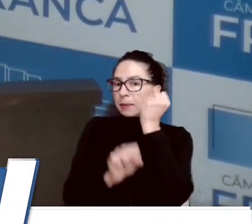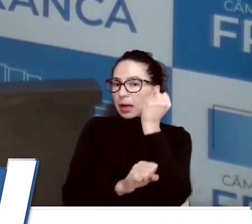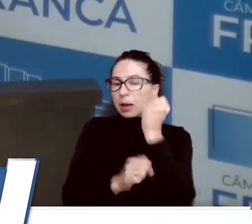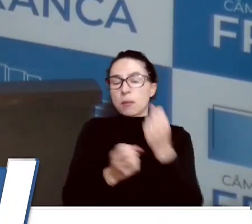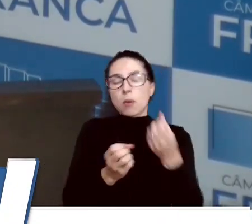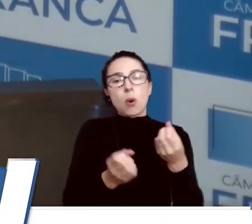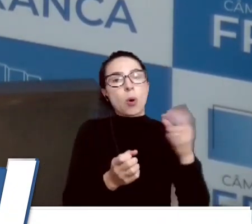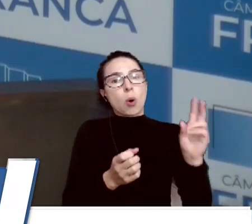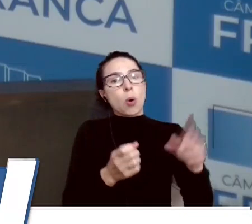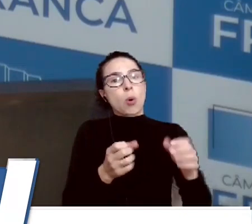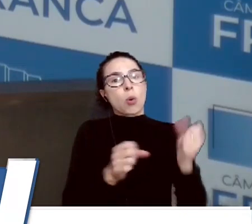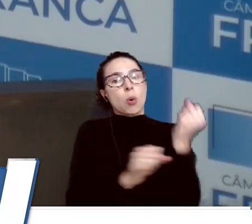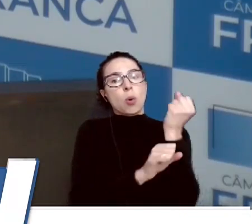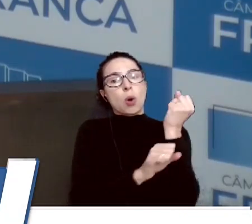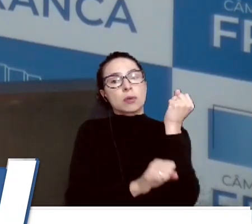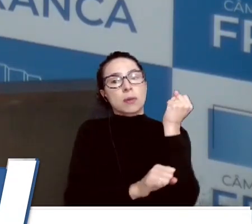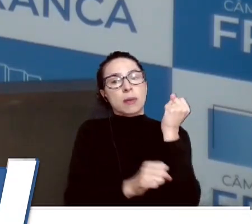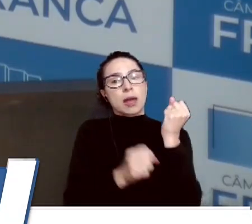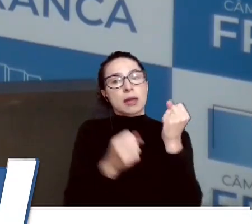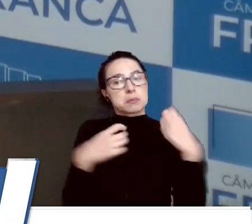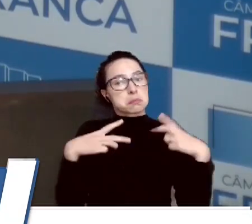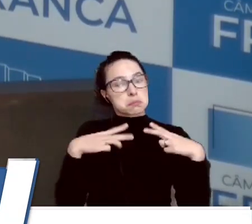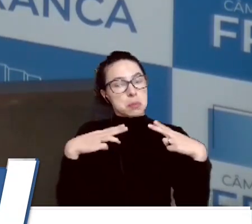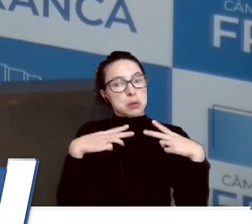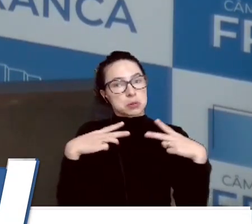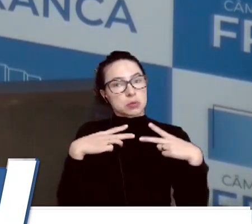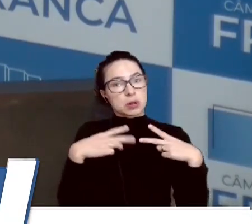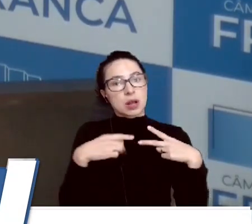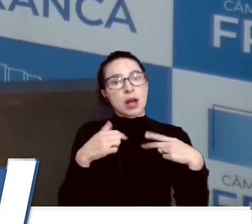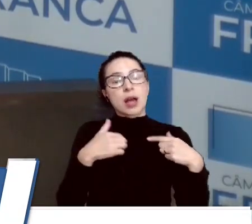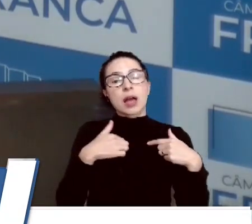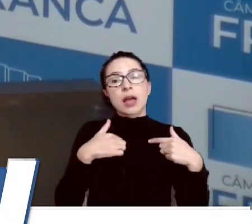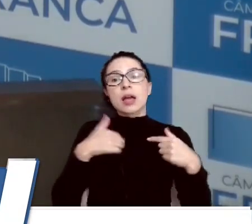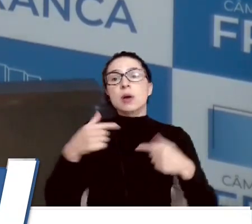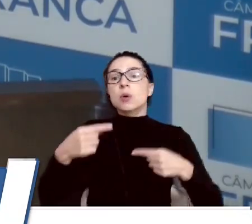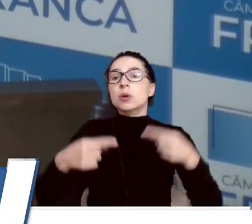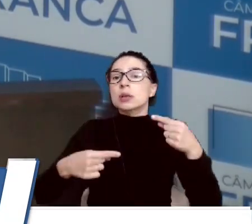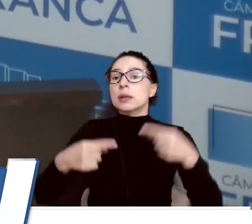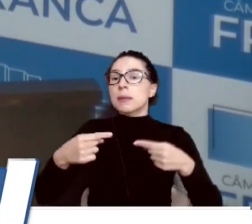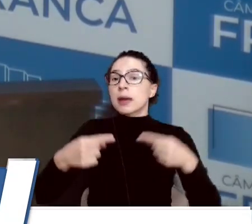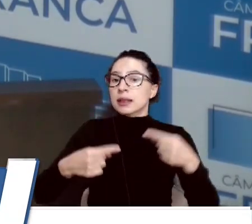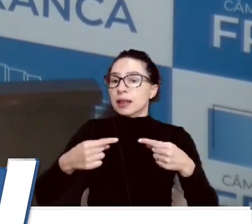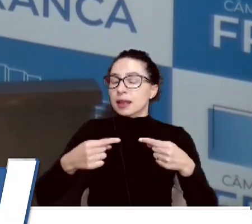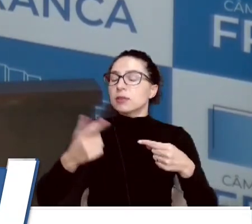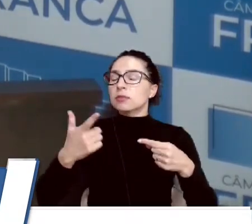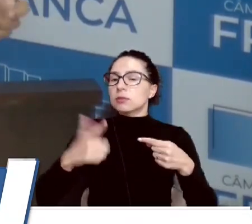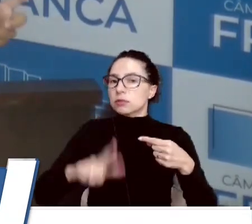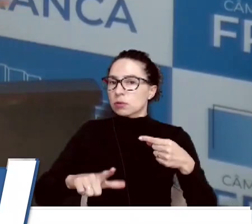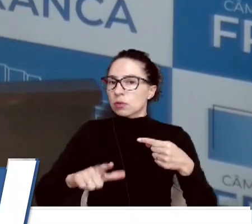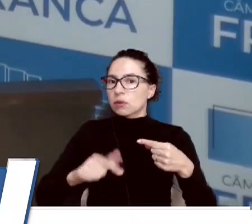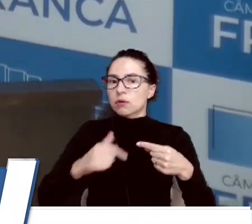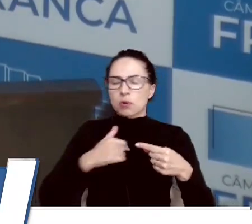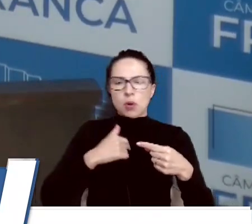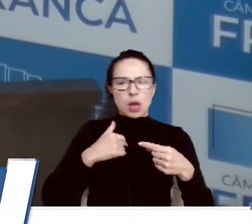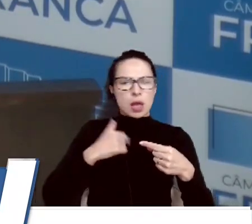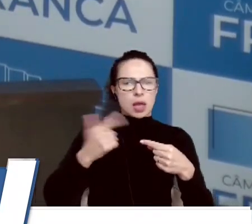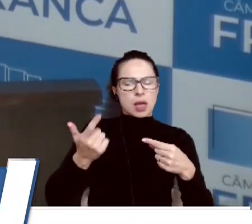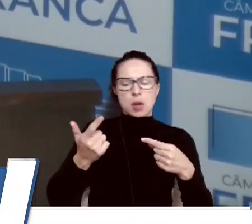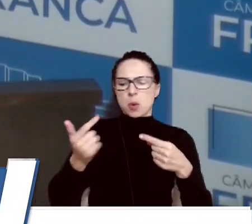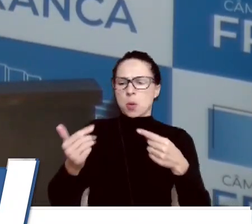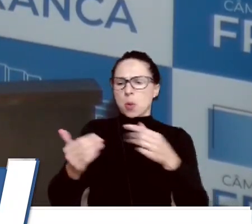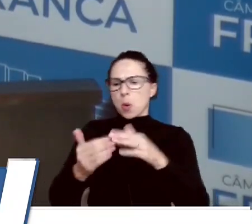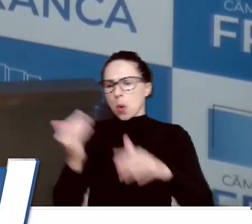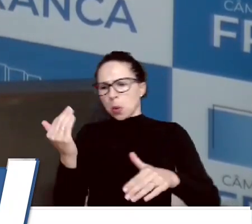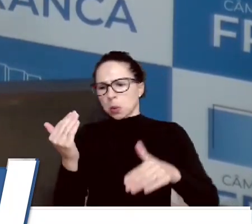com a Sabesp de uma iniciativa privada. Eu estou discutindo e vou repetir. Eu não sou contra ou a favor da